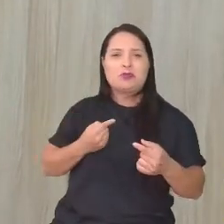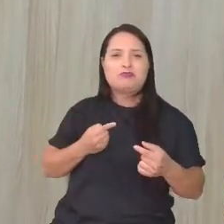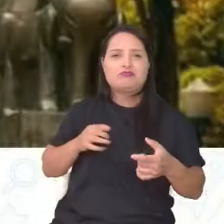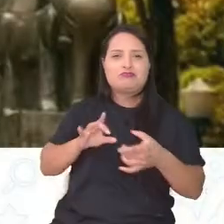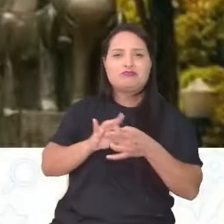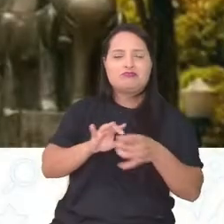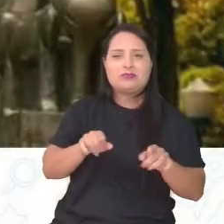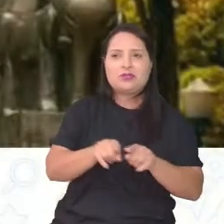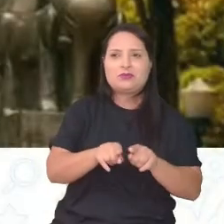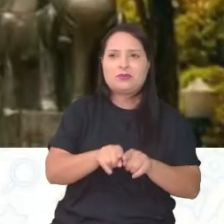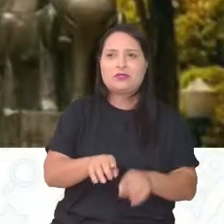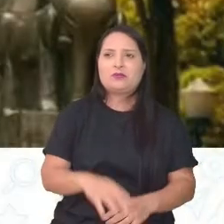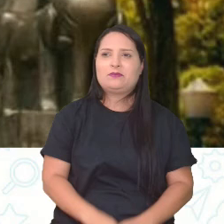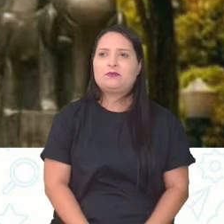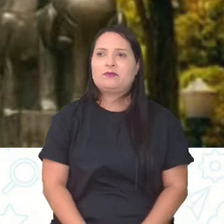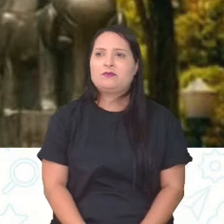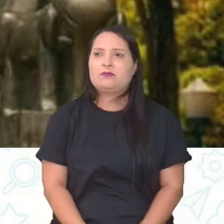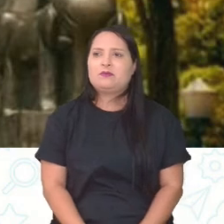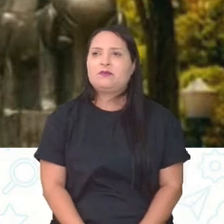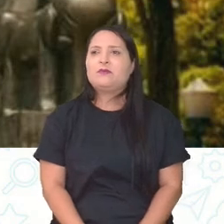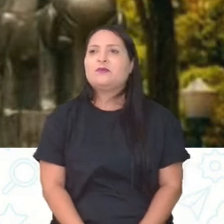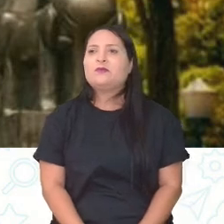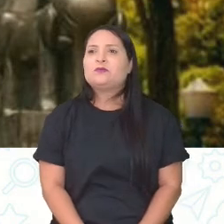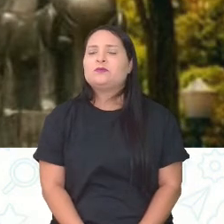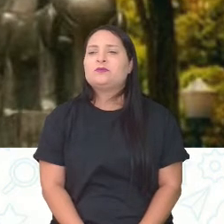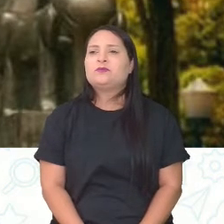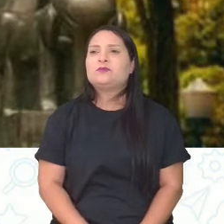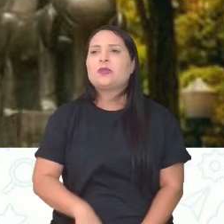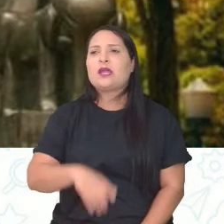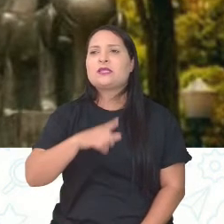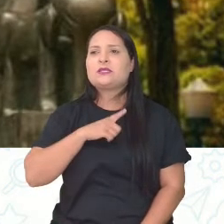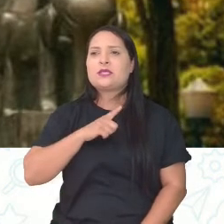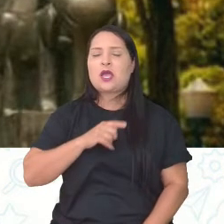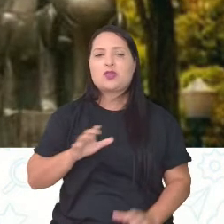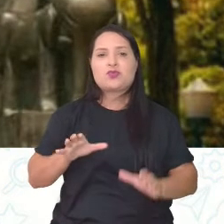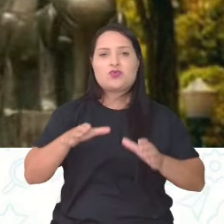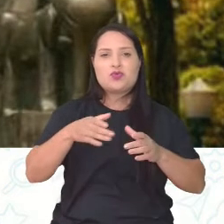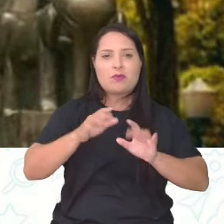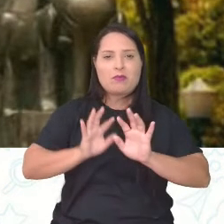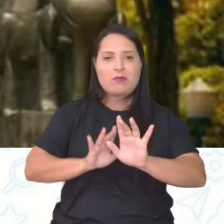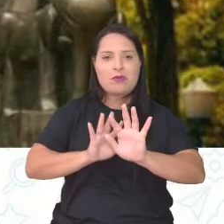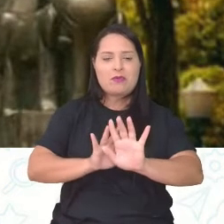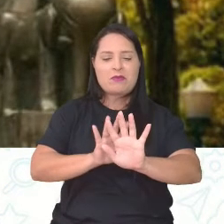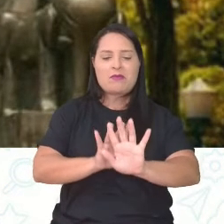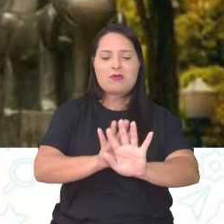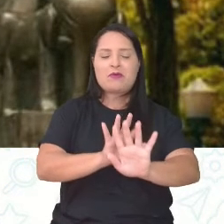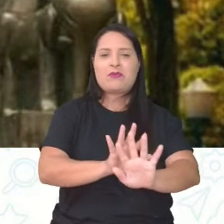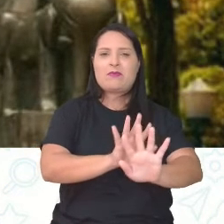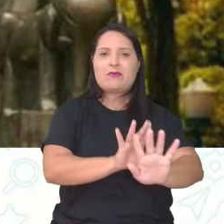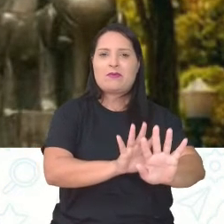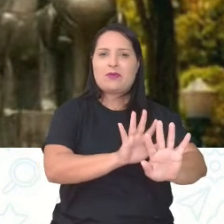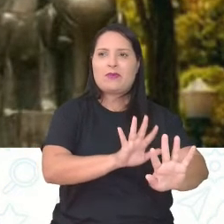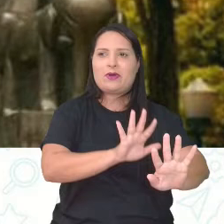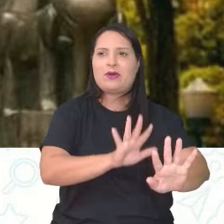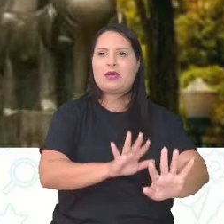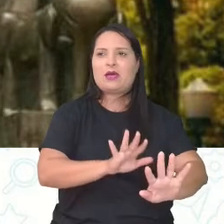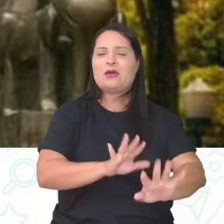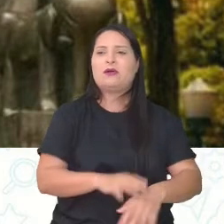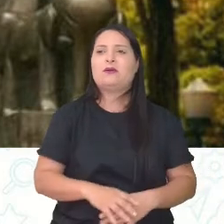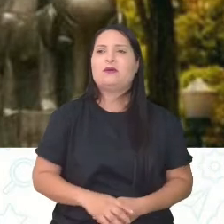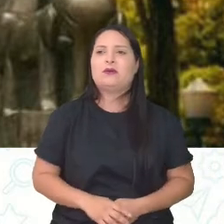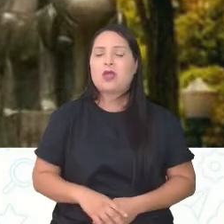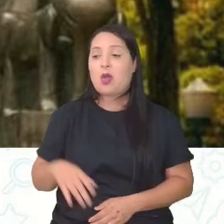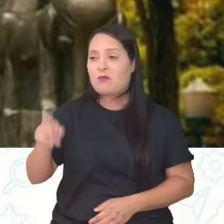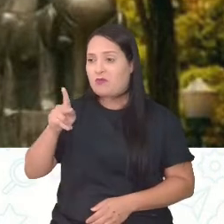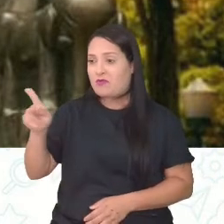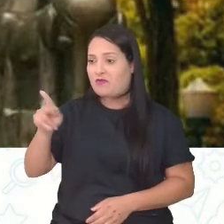aí, o monumento representa um grupo de Maracatu Nação e mostra o seu cortejo, composto pelo rei, olha aí, o que o